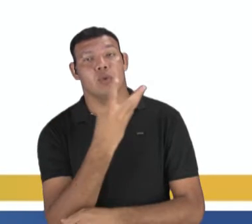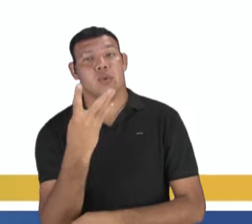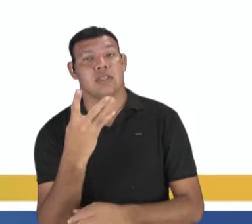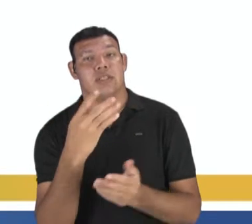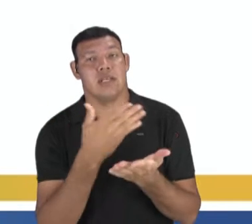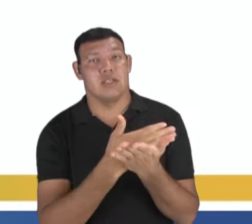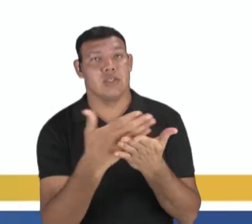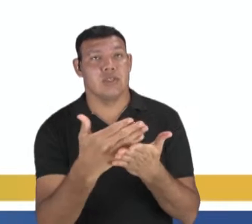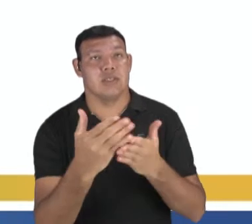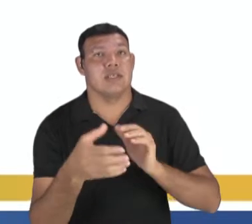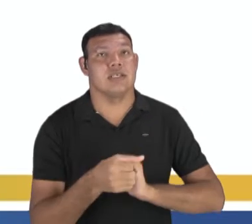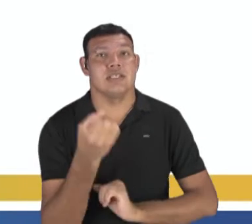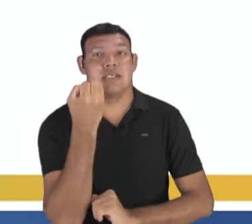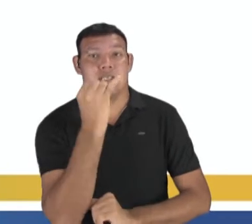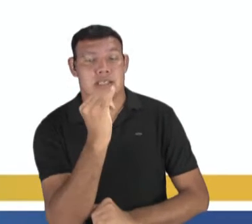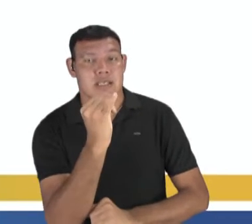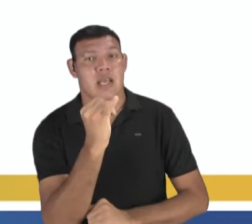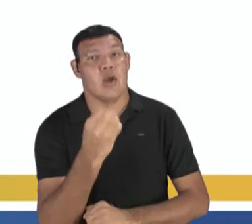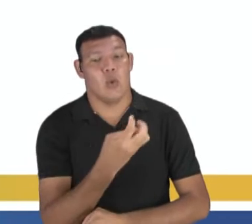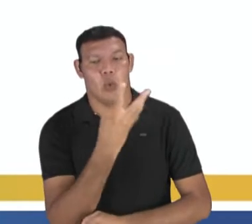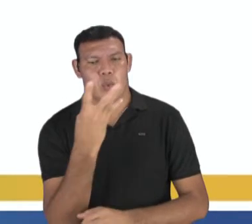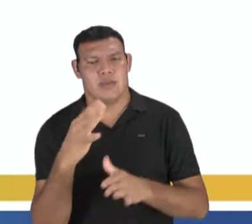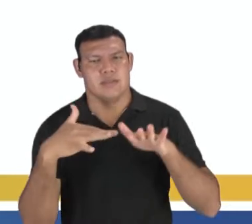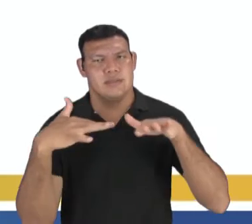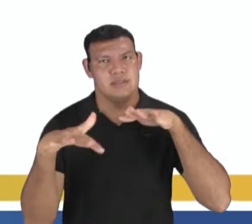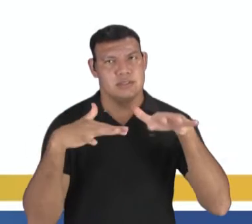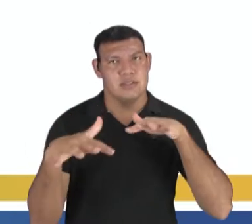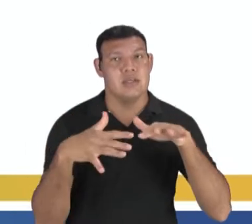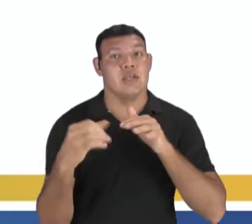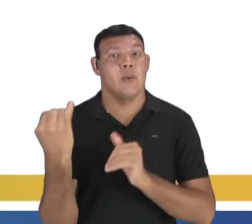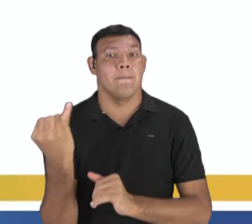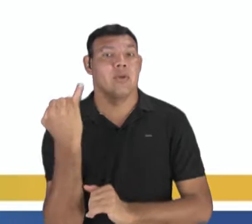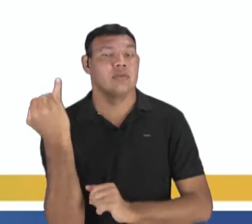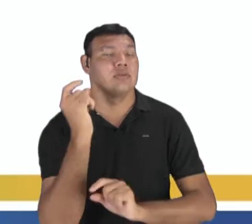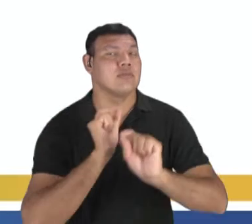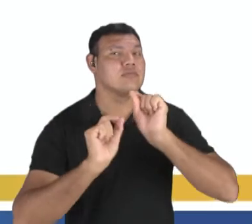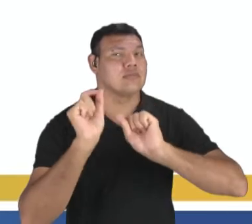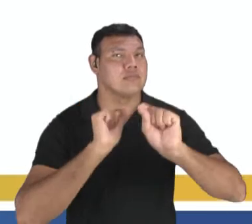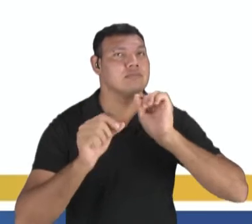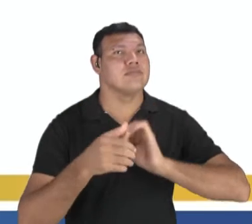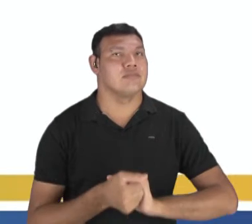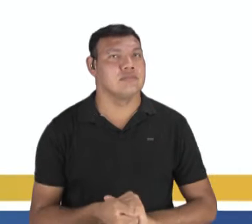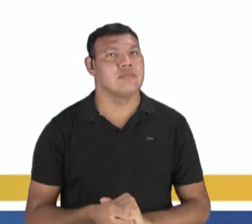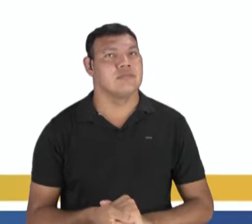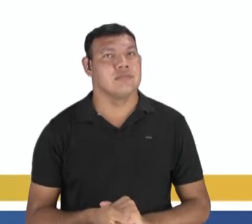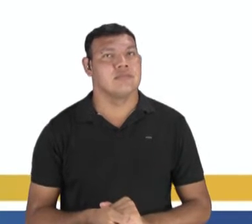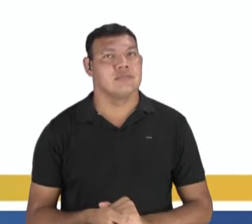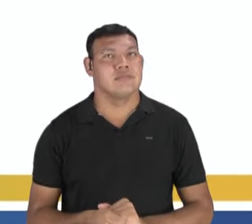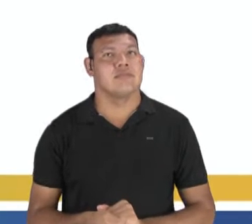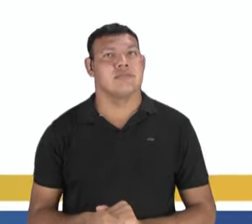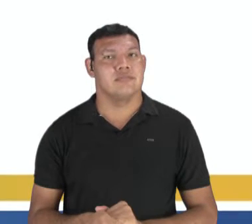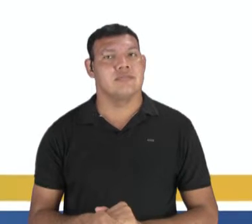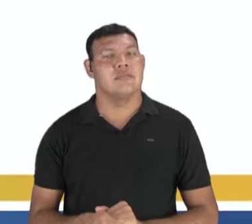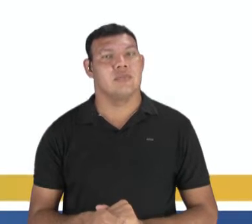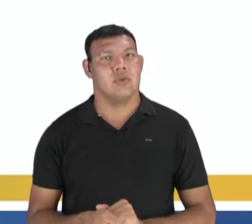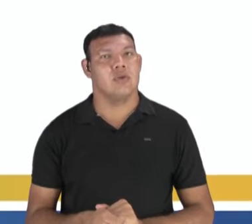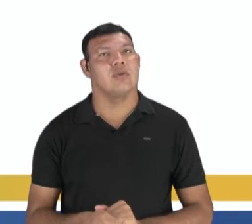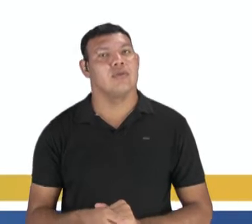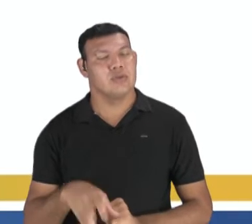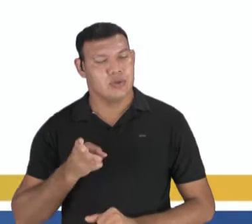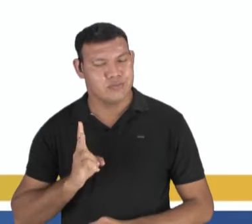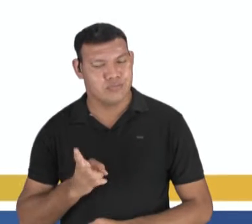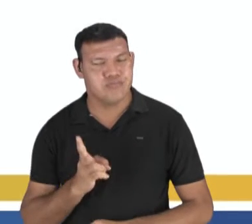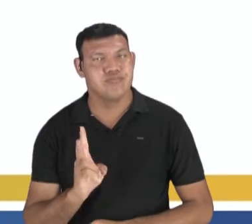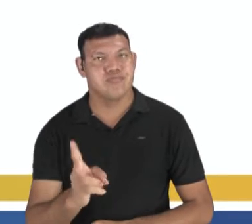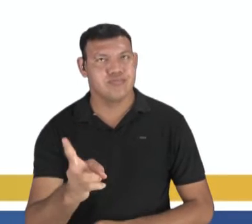trabalhando, pessoal, só com quantidade de movimento, uma coisa interessante é o seguinte, ó. A quantidade de movimento ela é conservativa, se